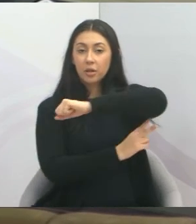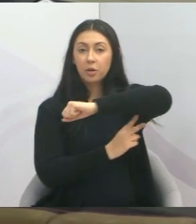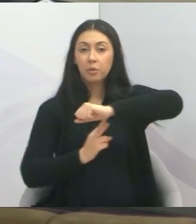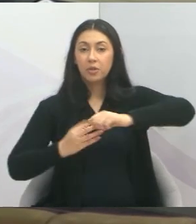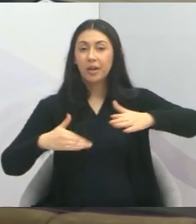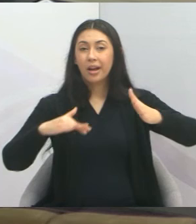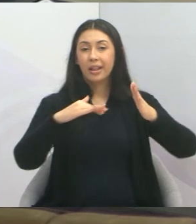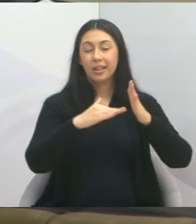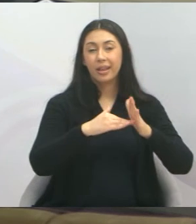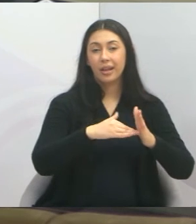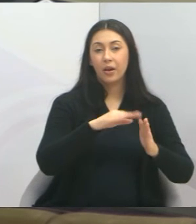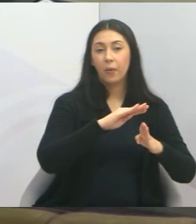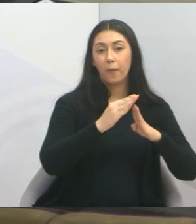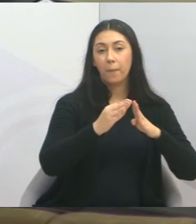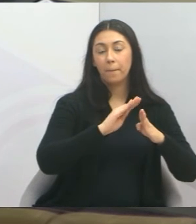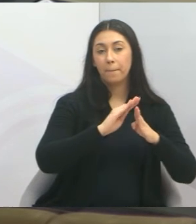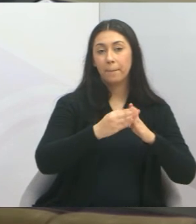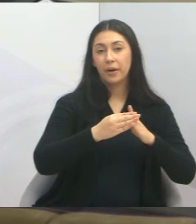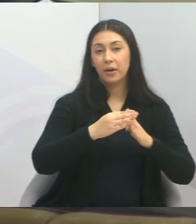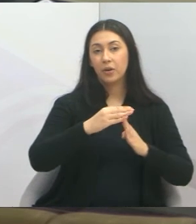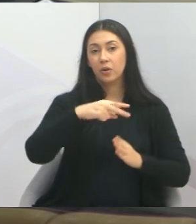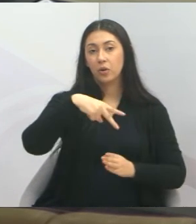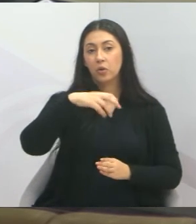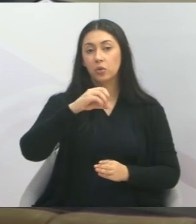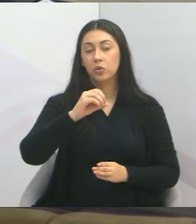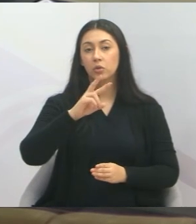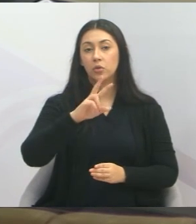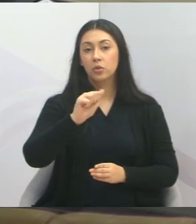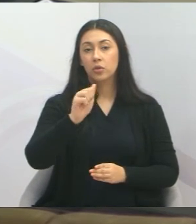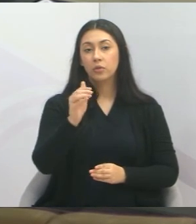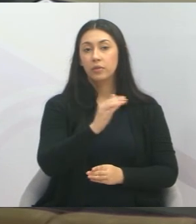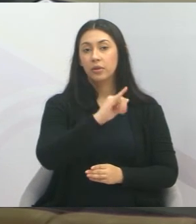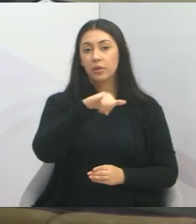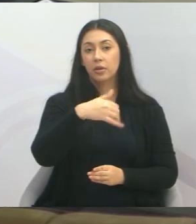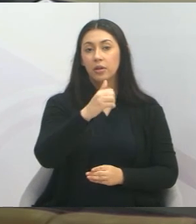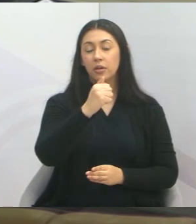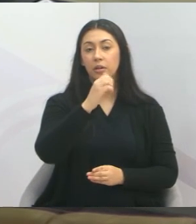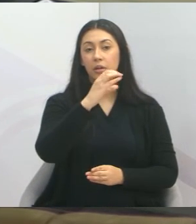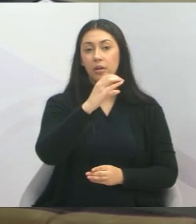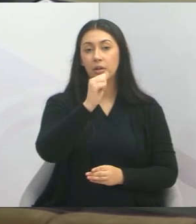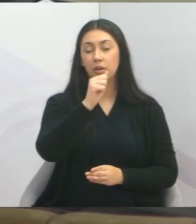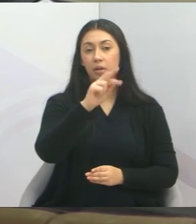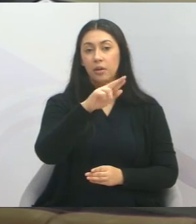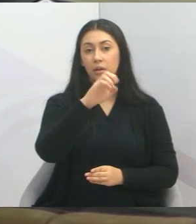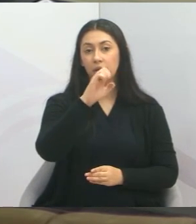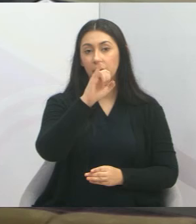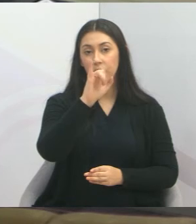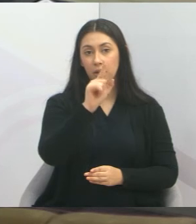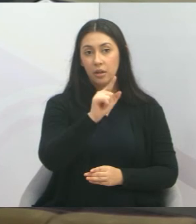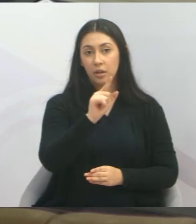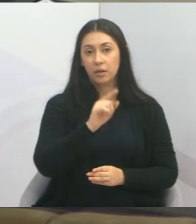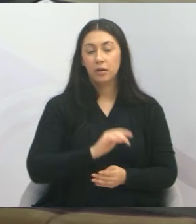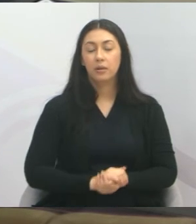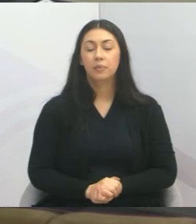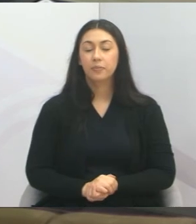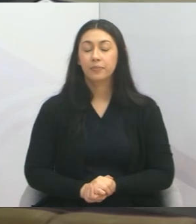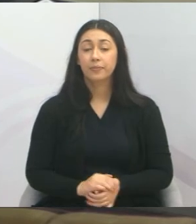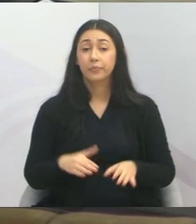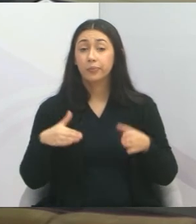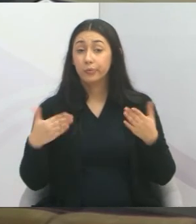Nova Cidade de Jacareí em frente a clarear É mas tem que foi falado E aí